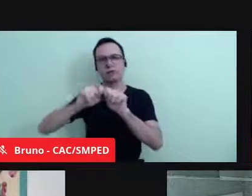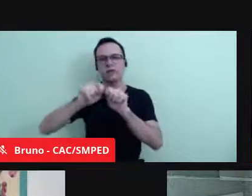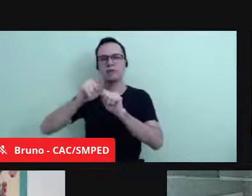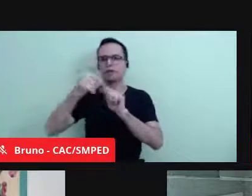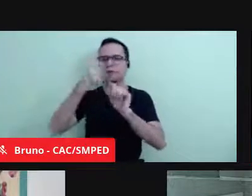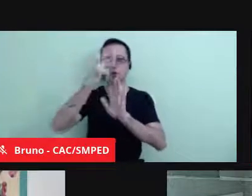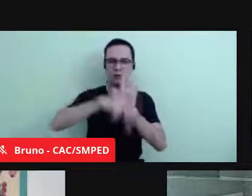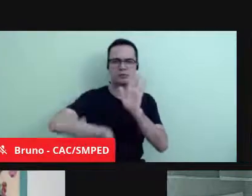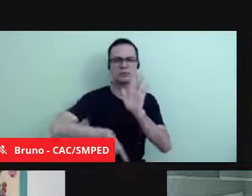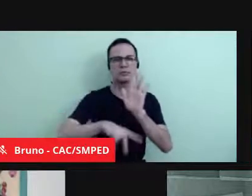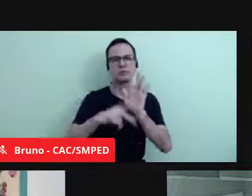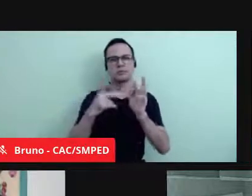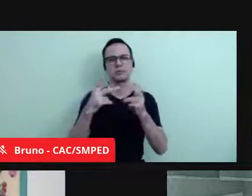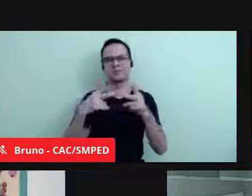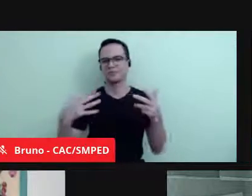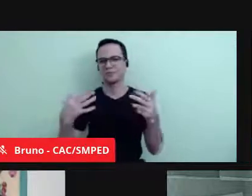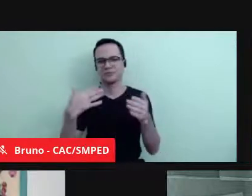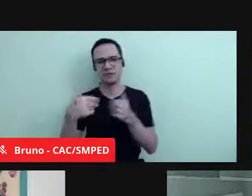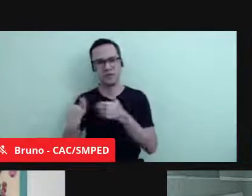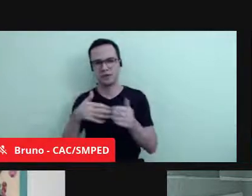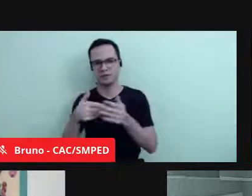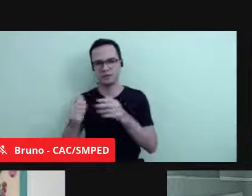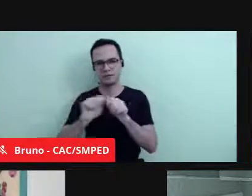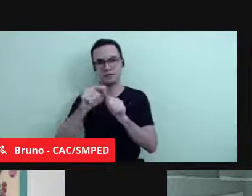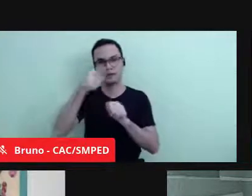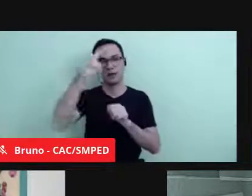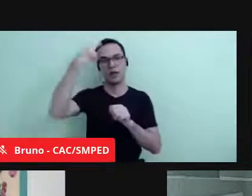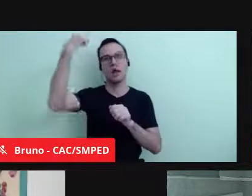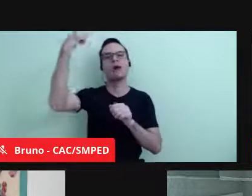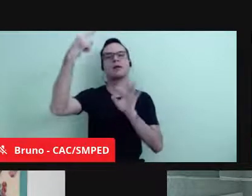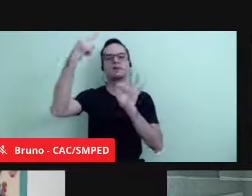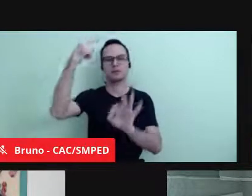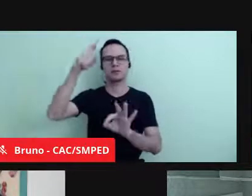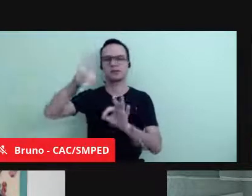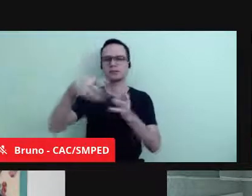projetos, de ações, seja lá o que for, que a gente lembre da